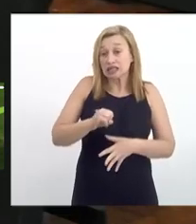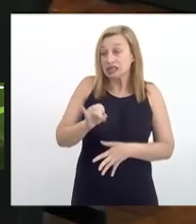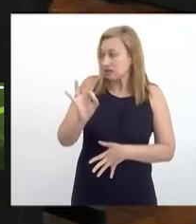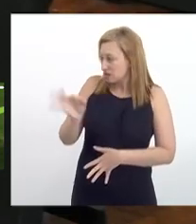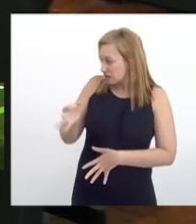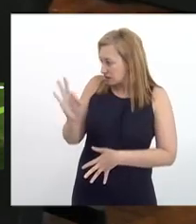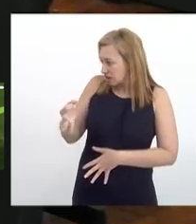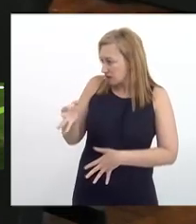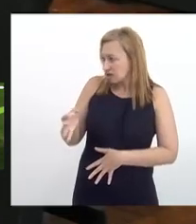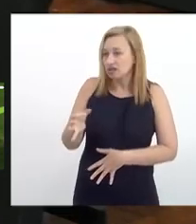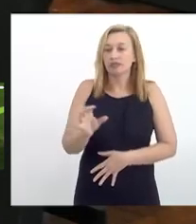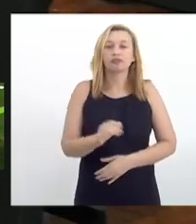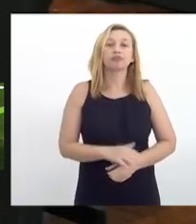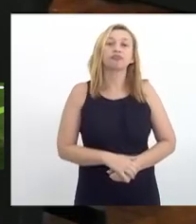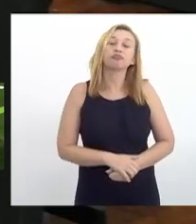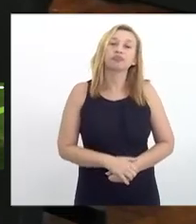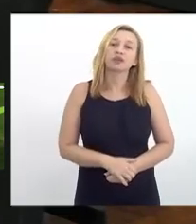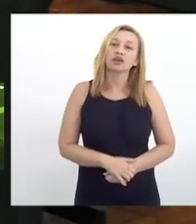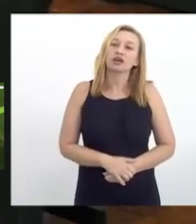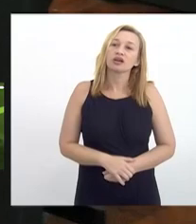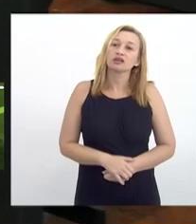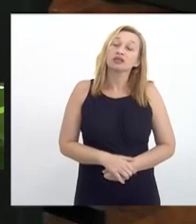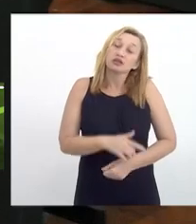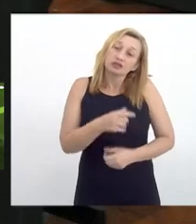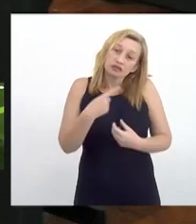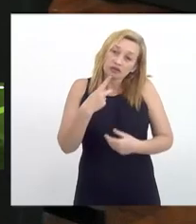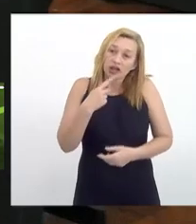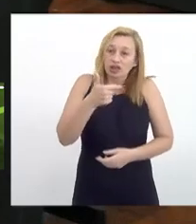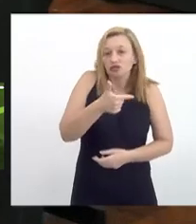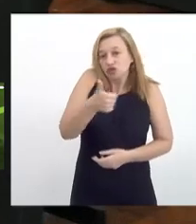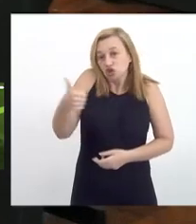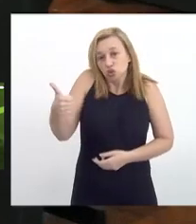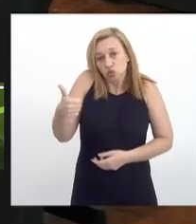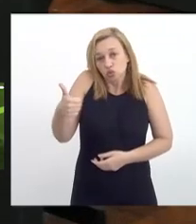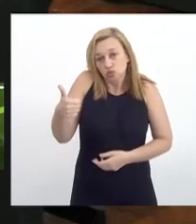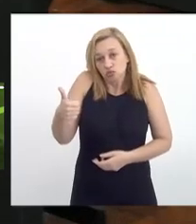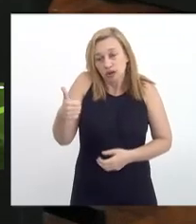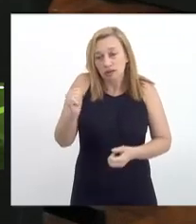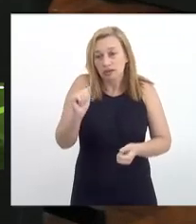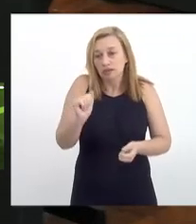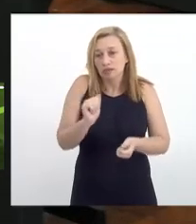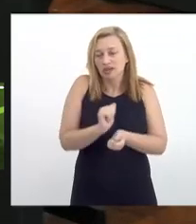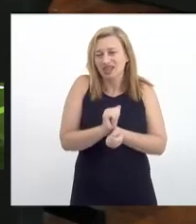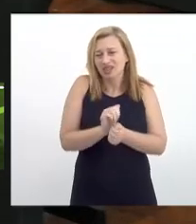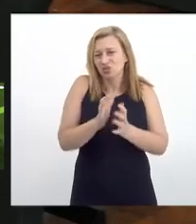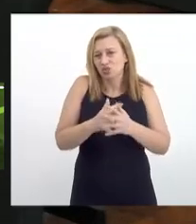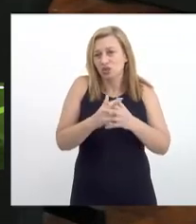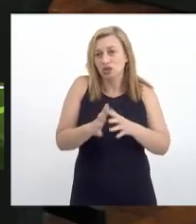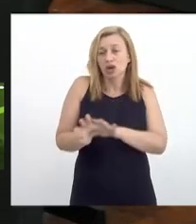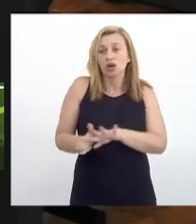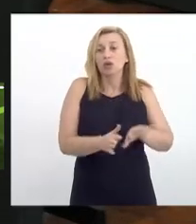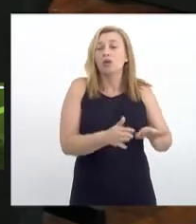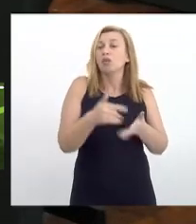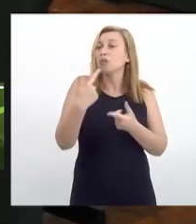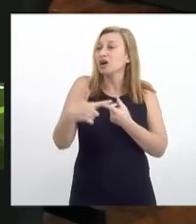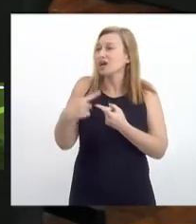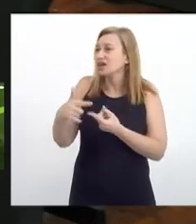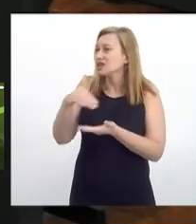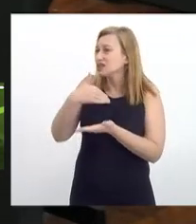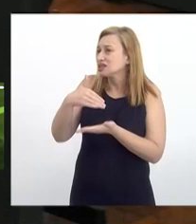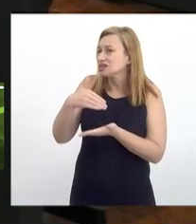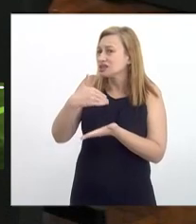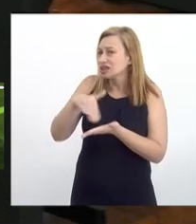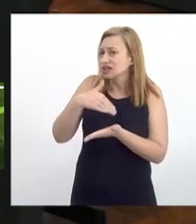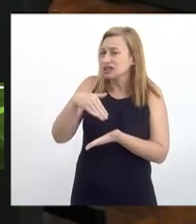evidentemente, deixar a hipótese de 21, para mediar o conflito. Por que, secretário Nelson? O que